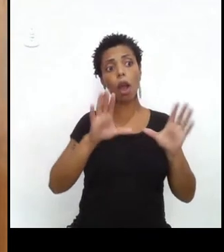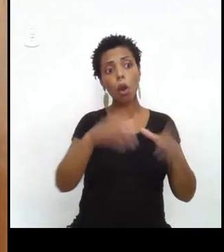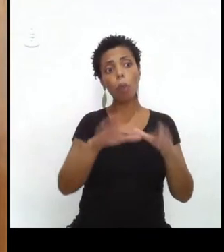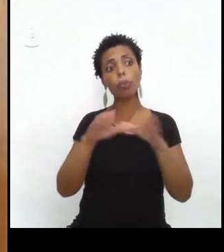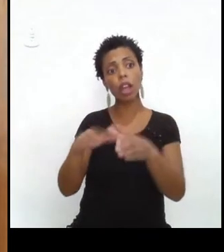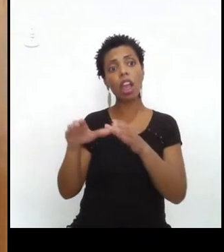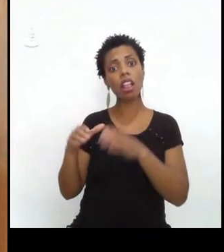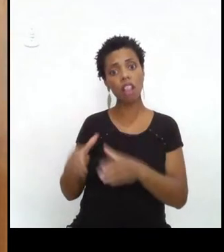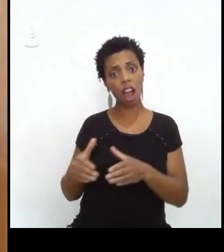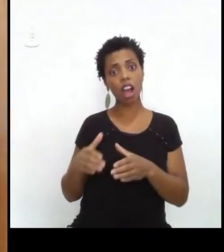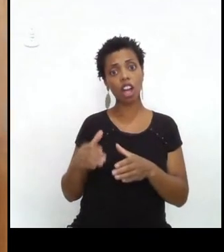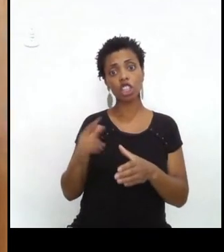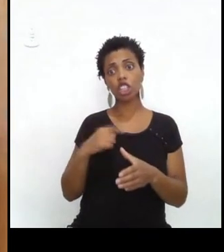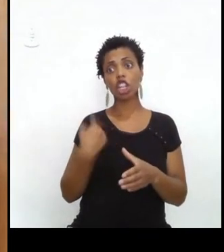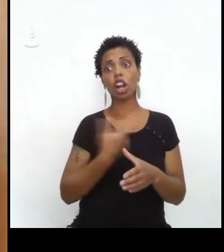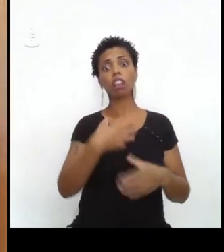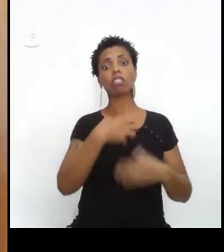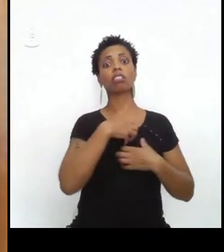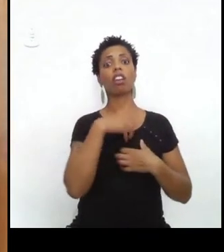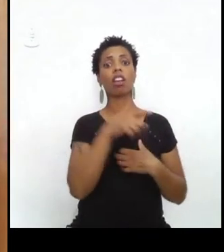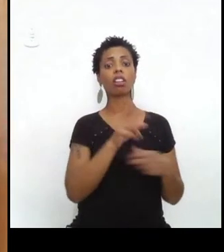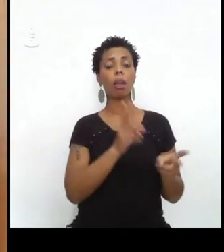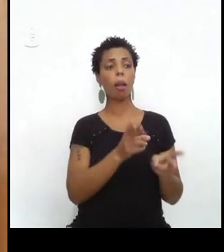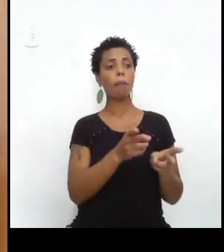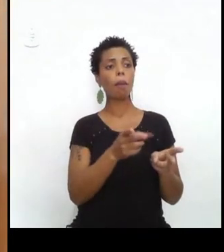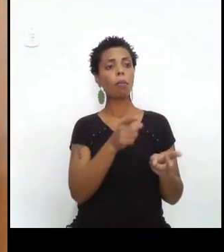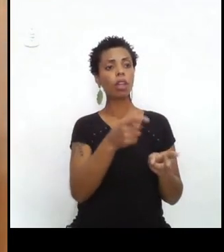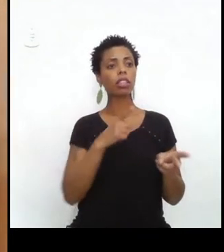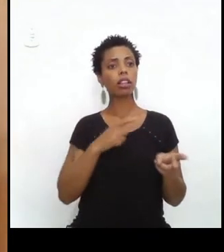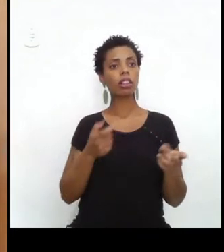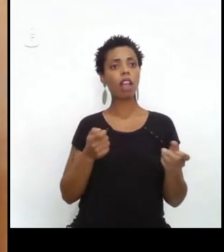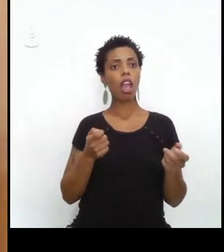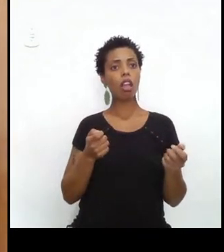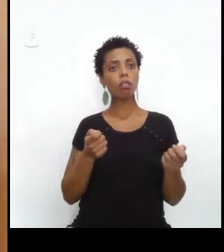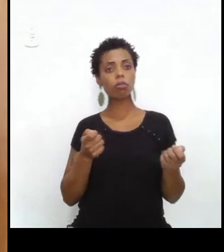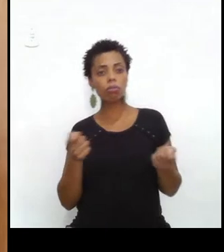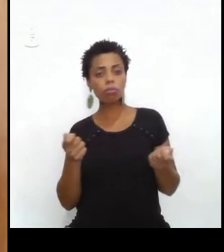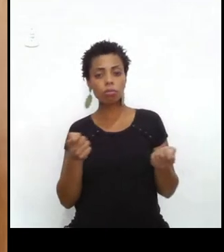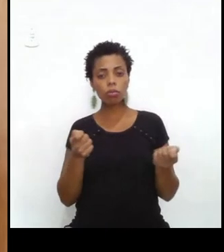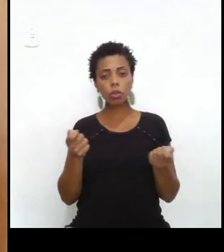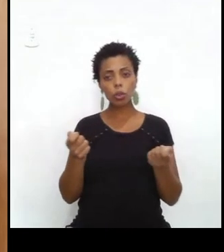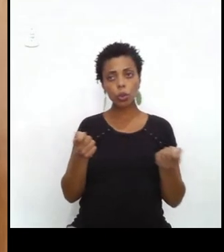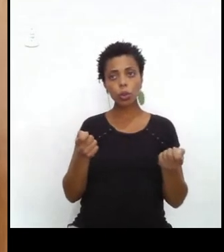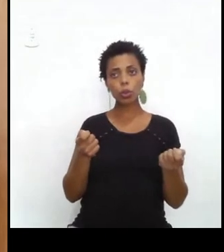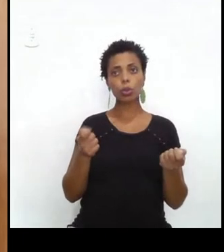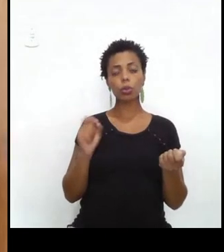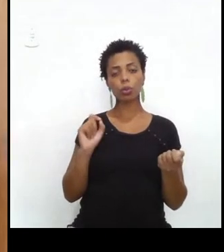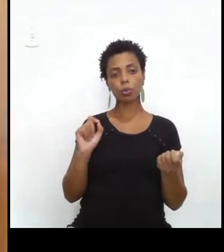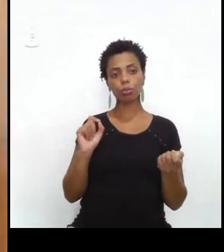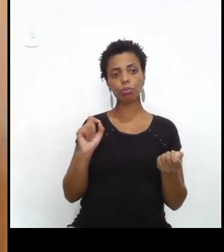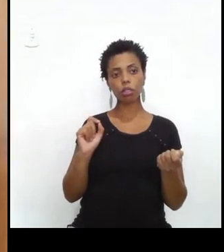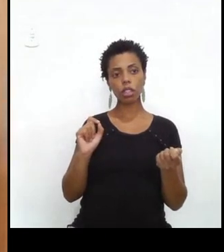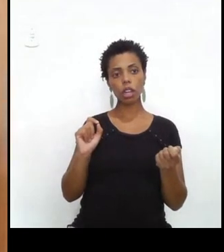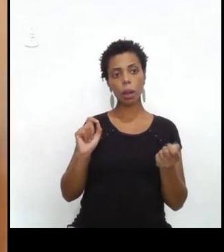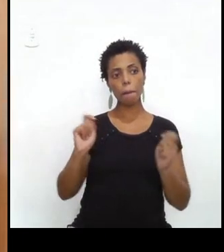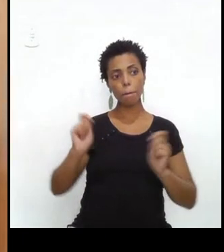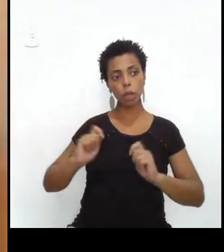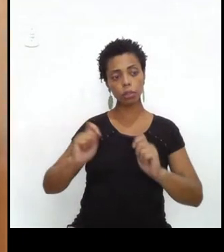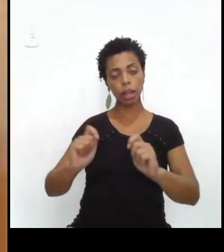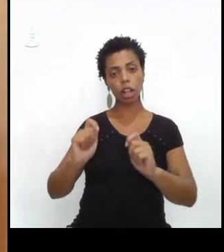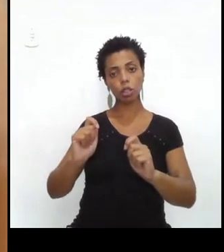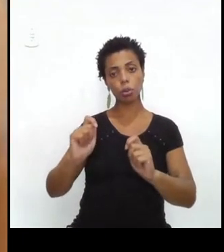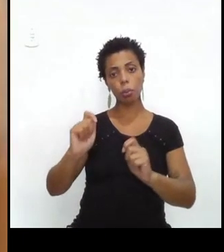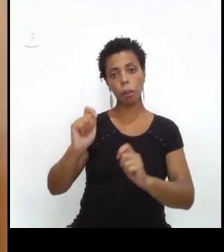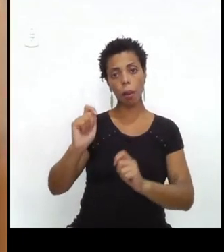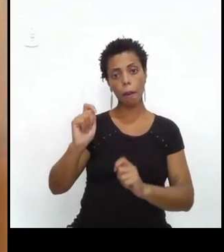está bom deverá acionar Andreia a possibilidade ainda na memória que é bem no caderno da memória pensando tem mais hesitante